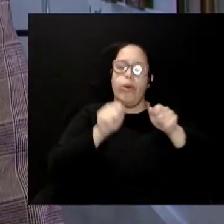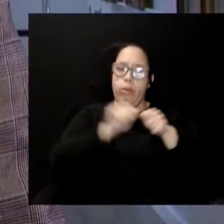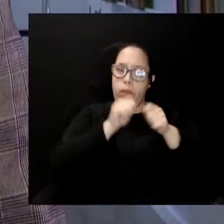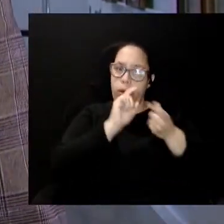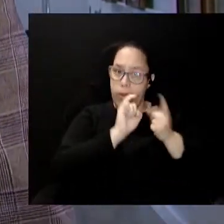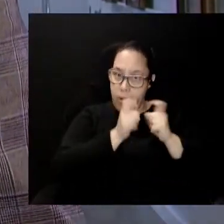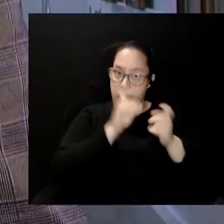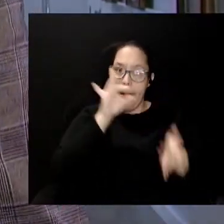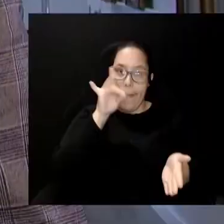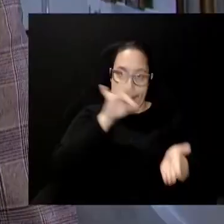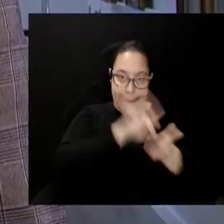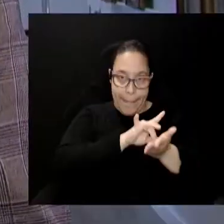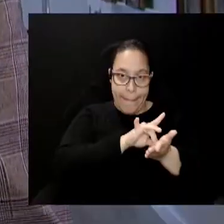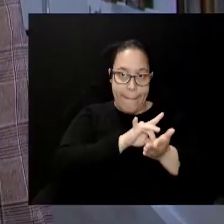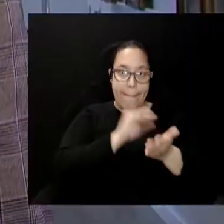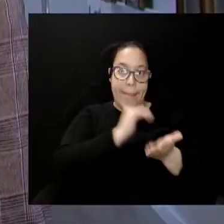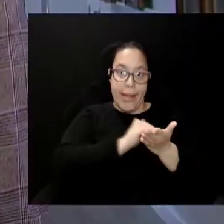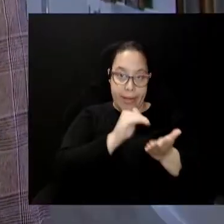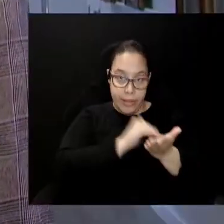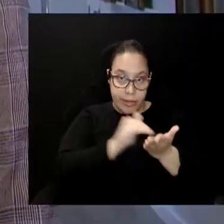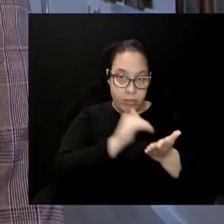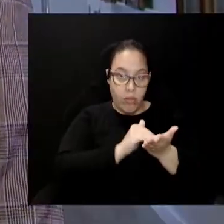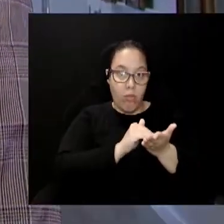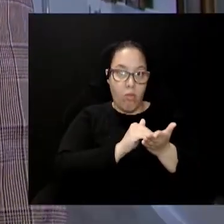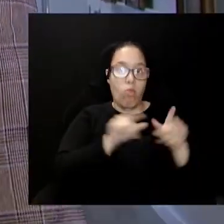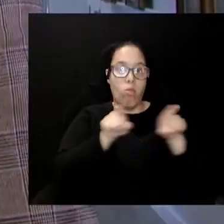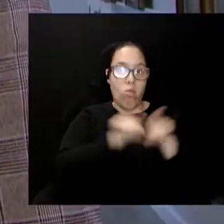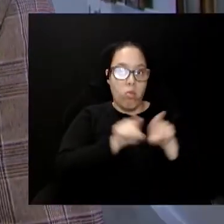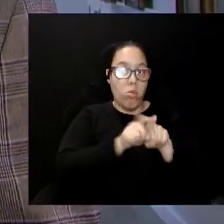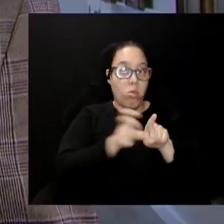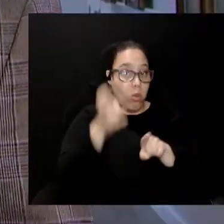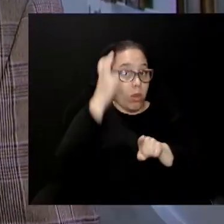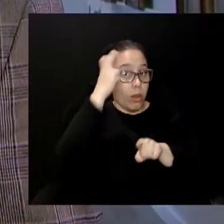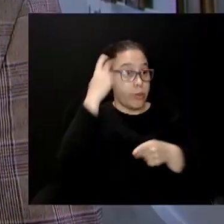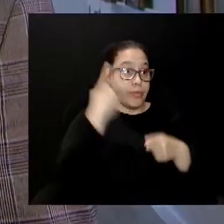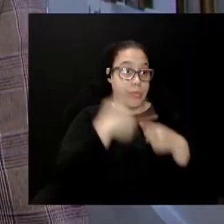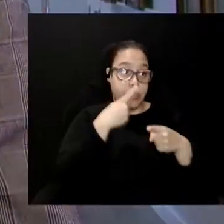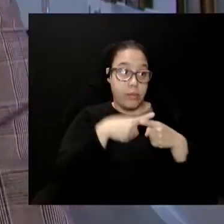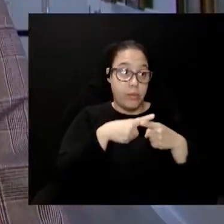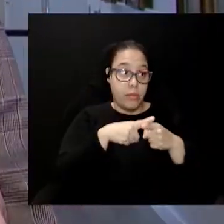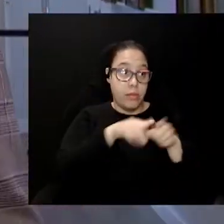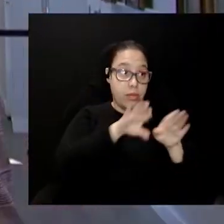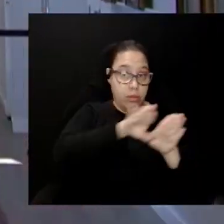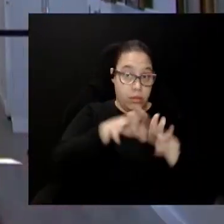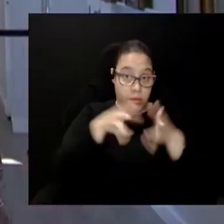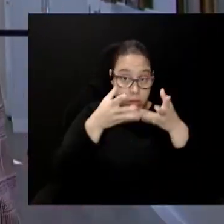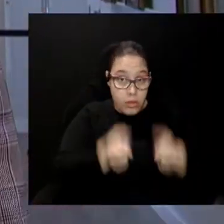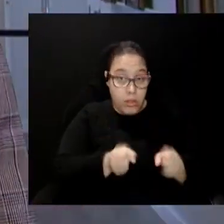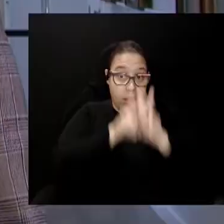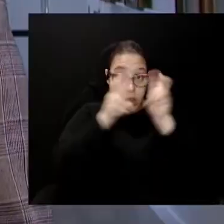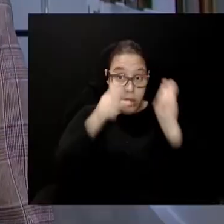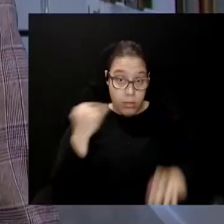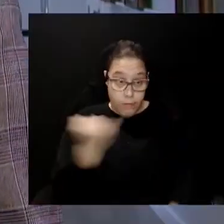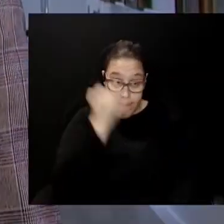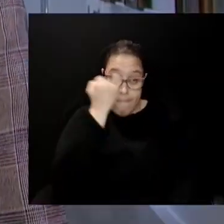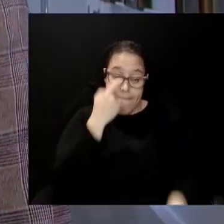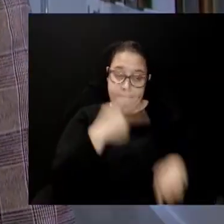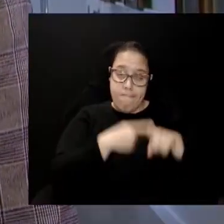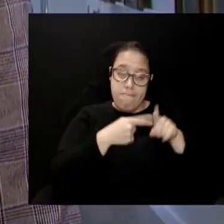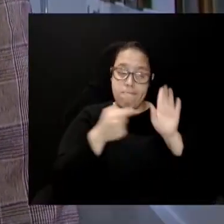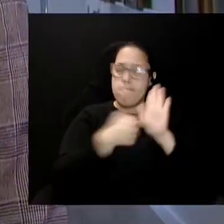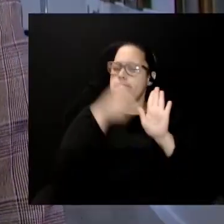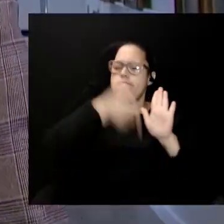a Secretaria, né, também de Cultura, porque está deixando de aceitar alguns temas importantes, trazer para essa casa